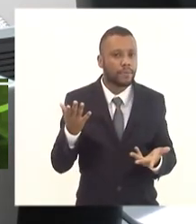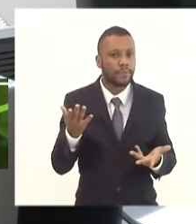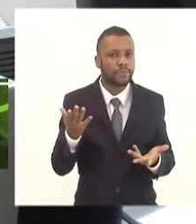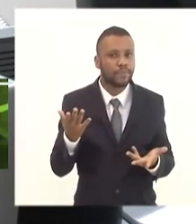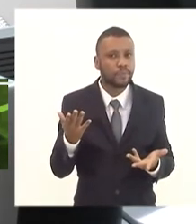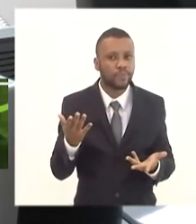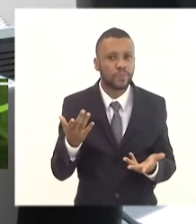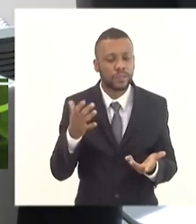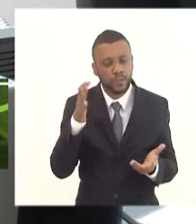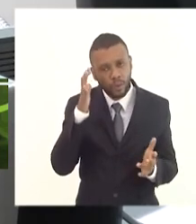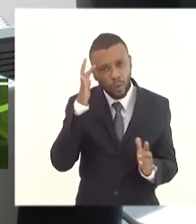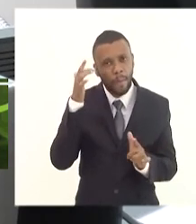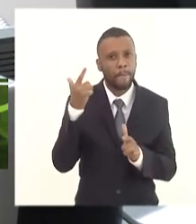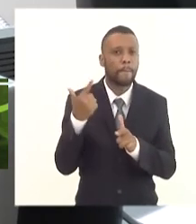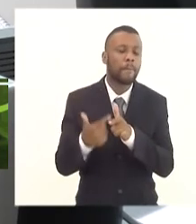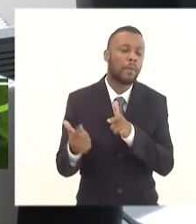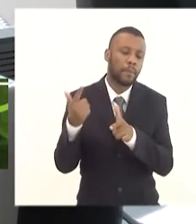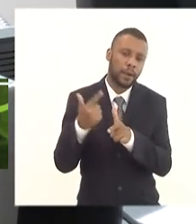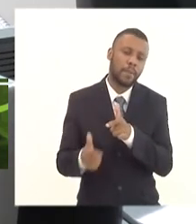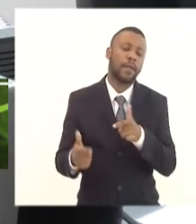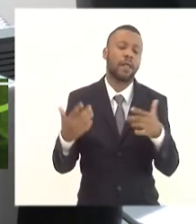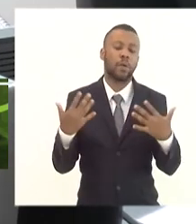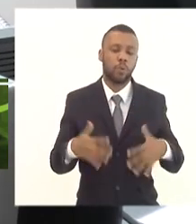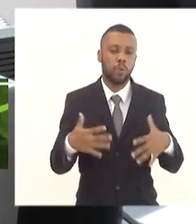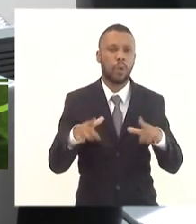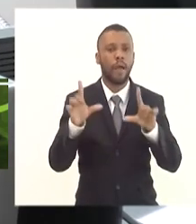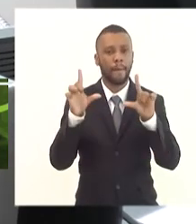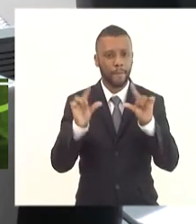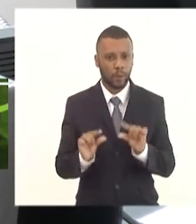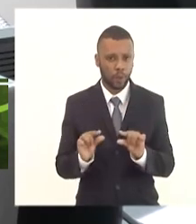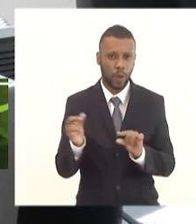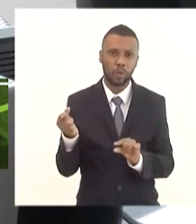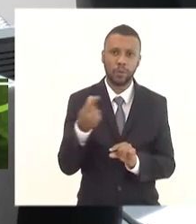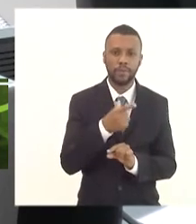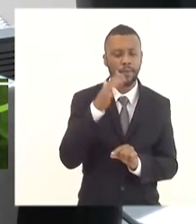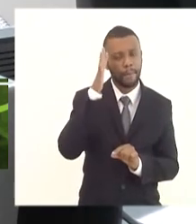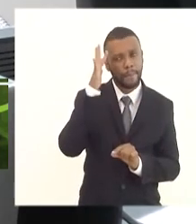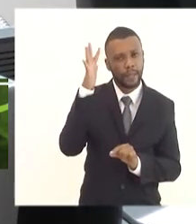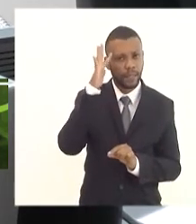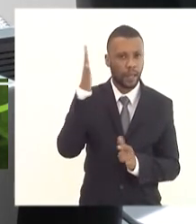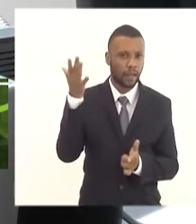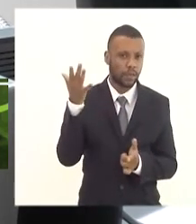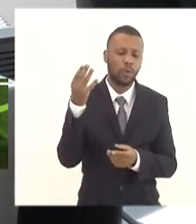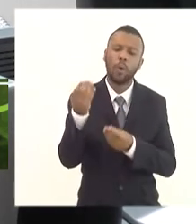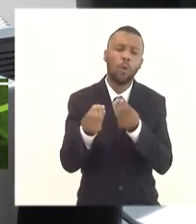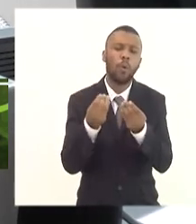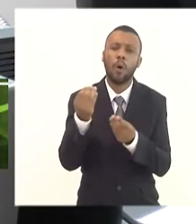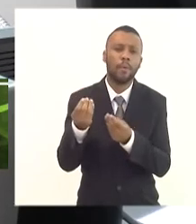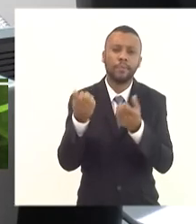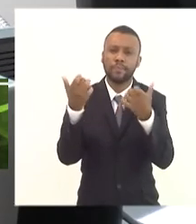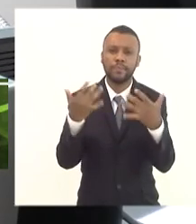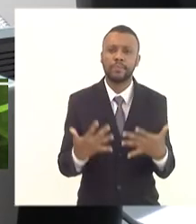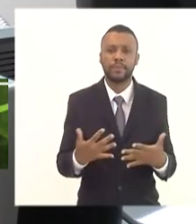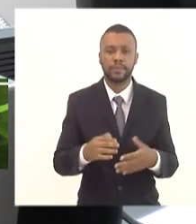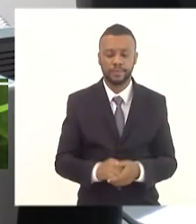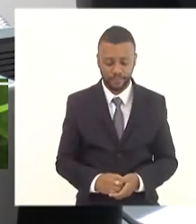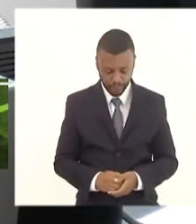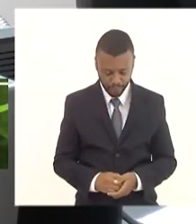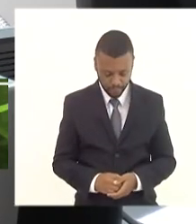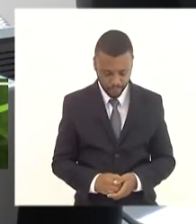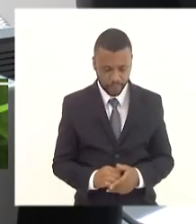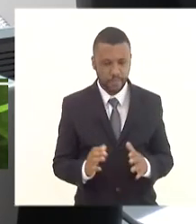E o efeito é muito menor do que o desejado. Como é que é, doutora?